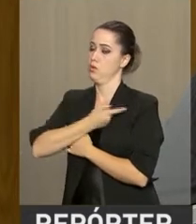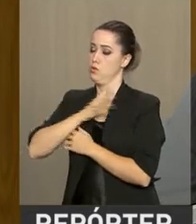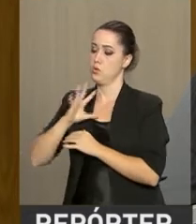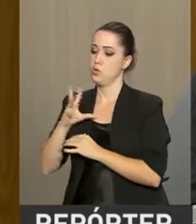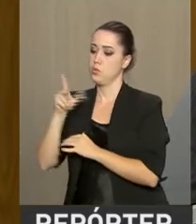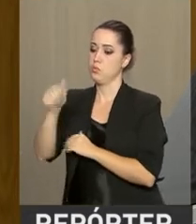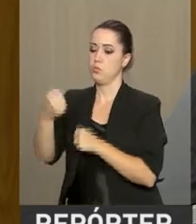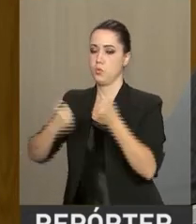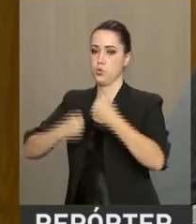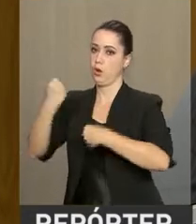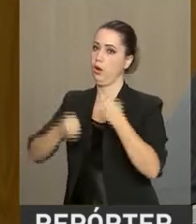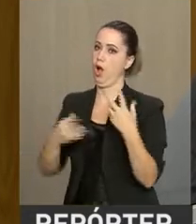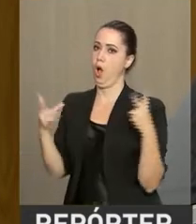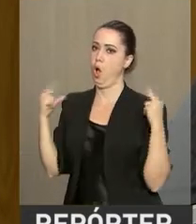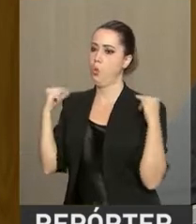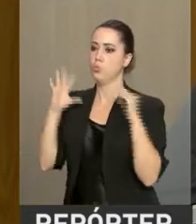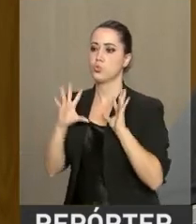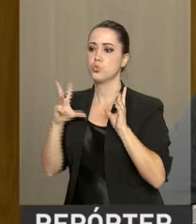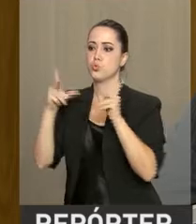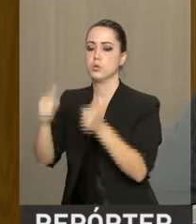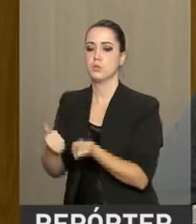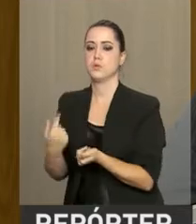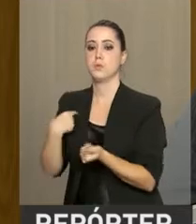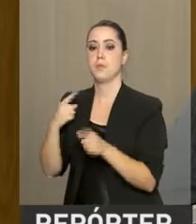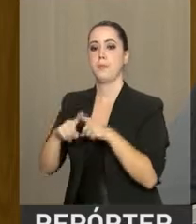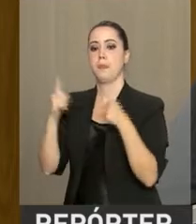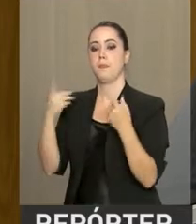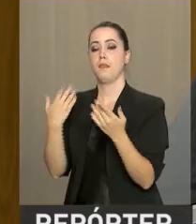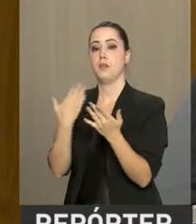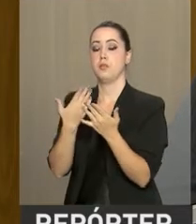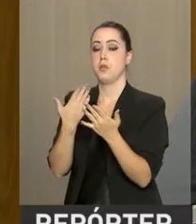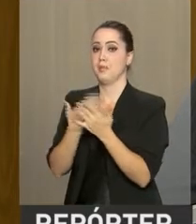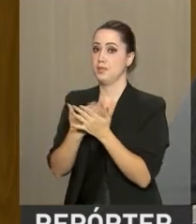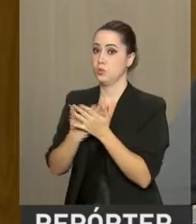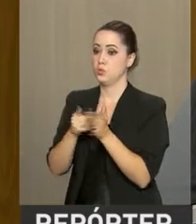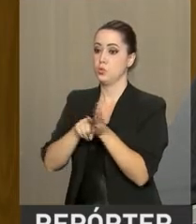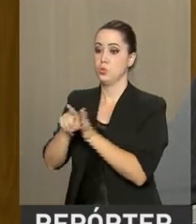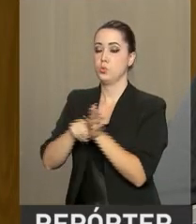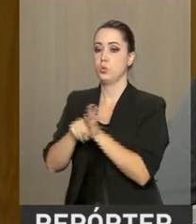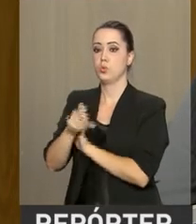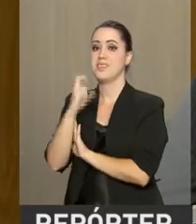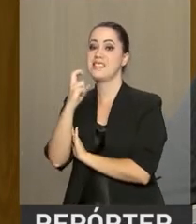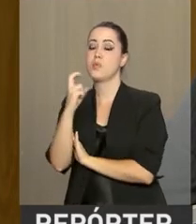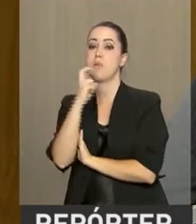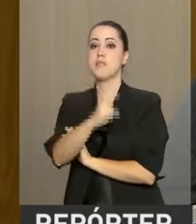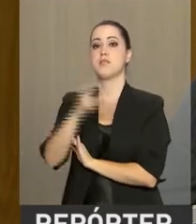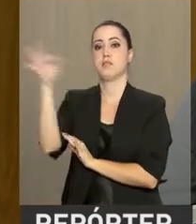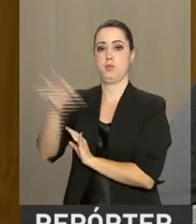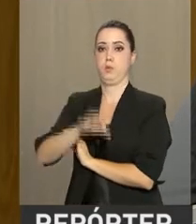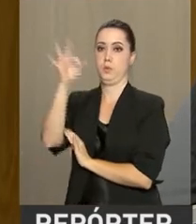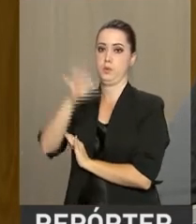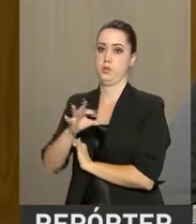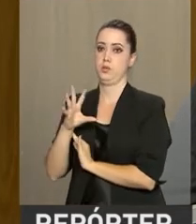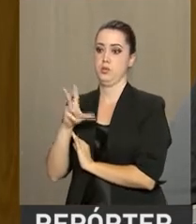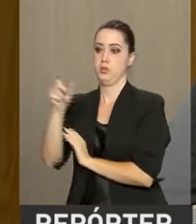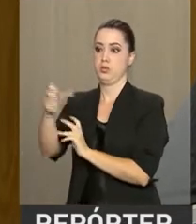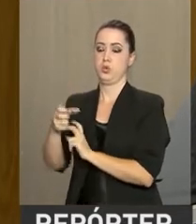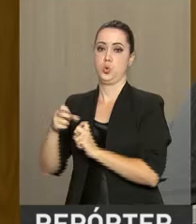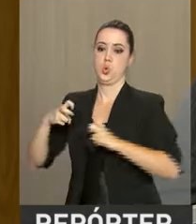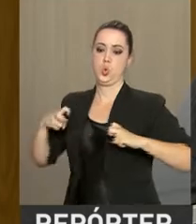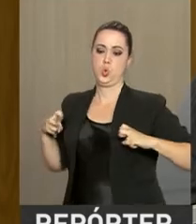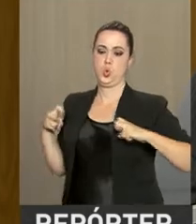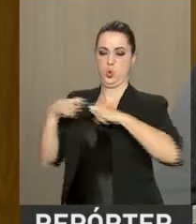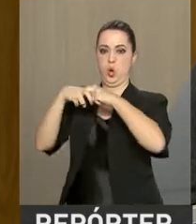contudo eles com um estudo que foi realizado eles representam 55% dos motoristas envolvidos em